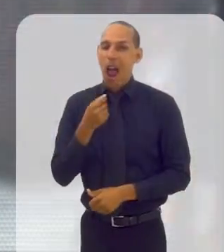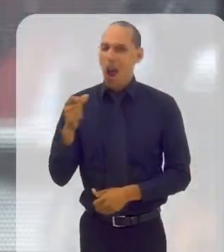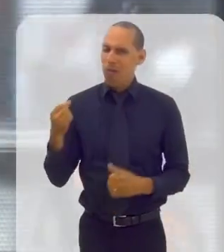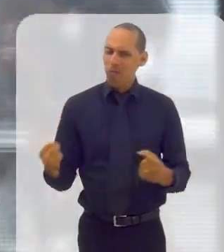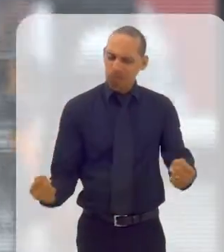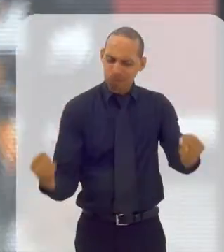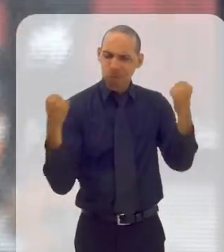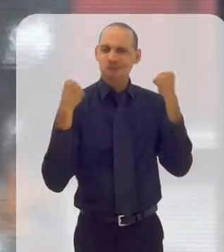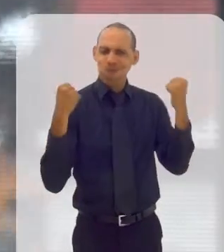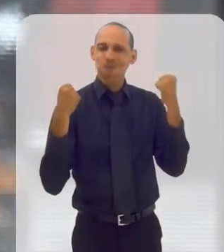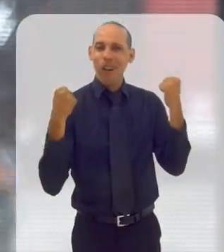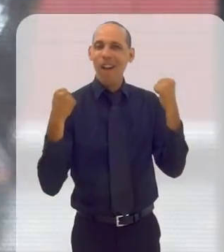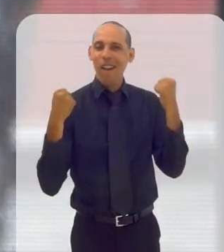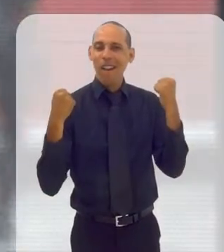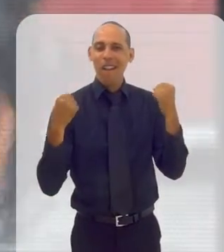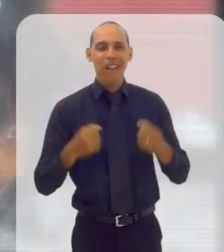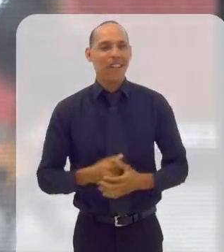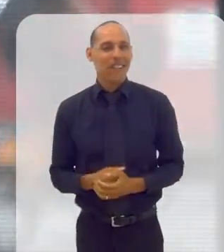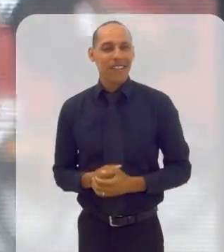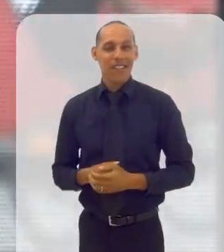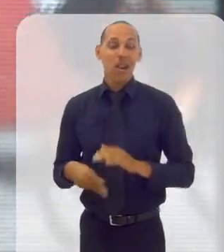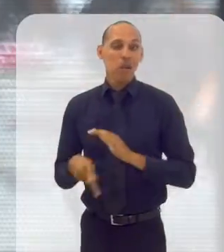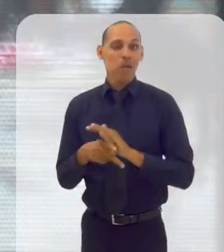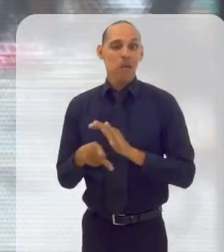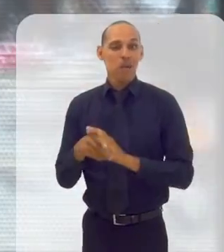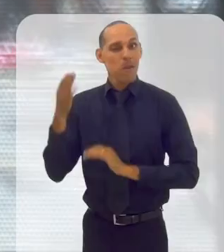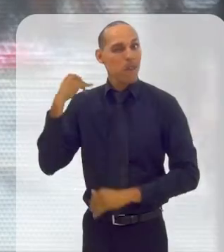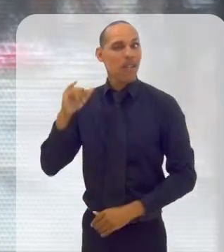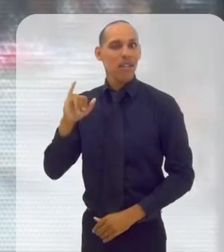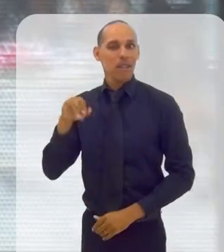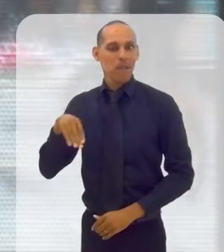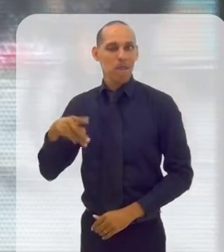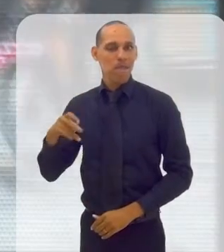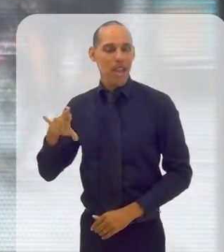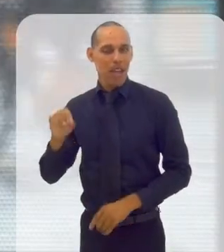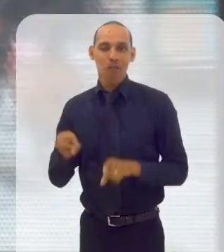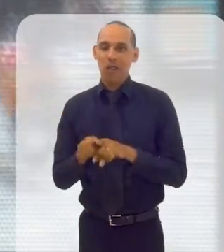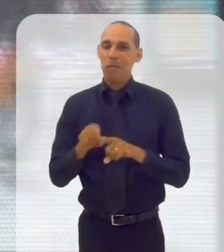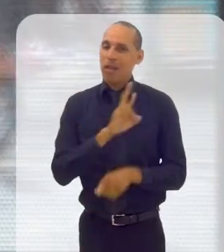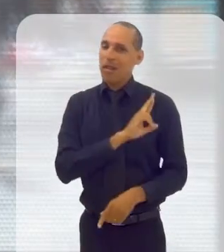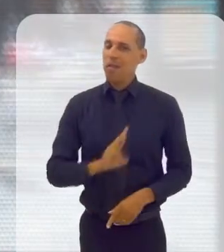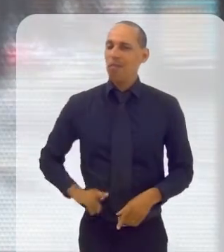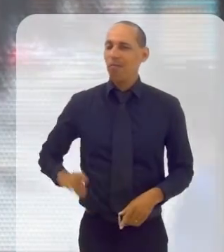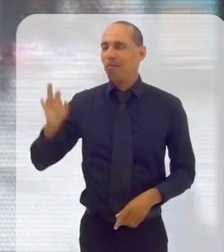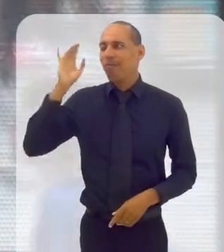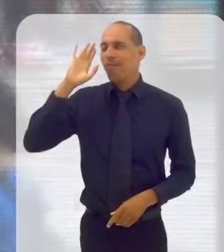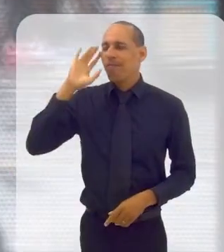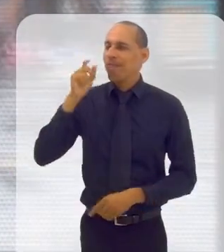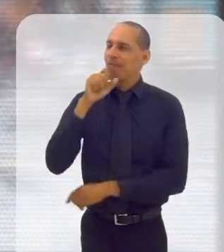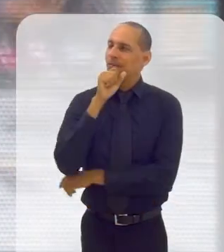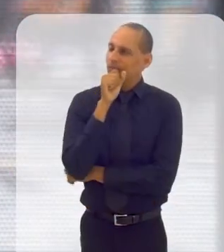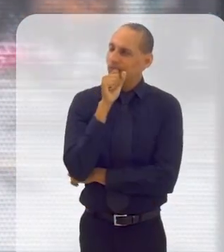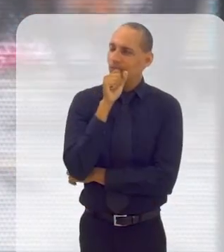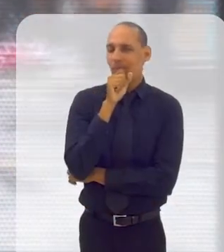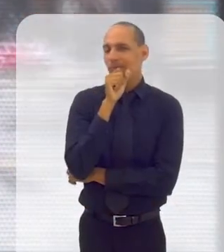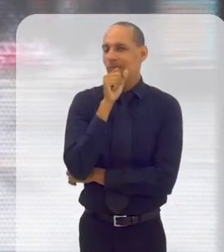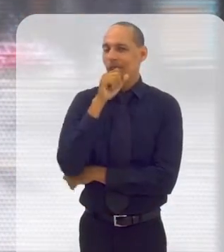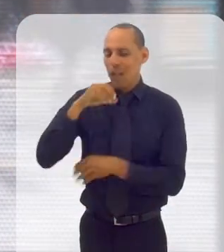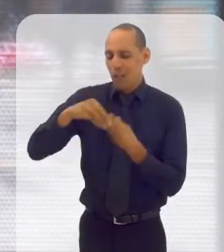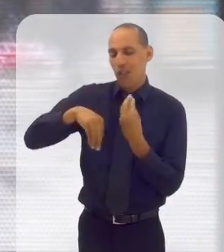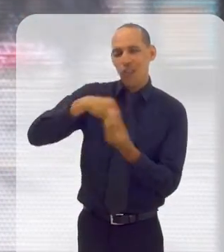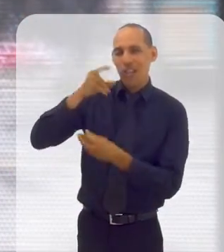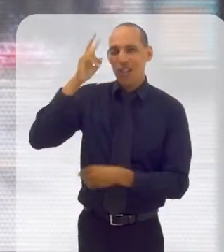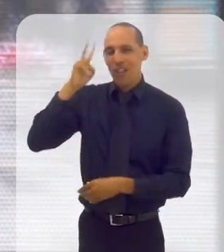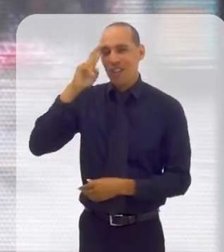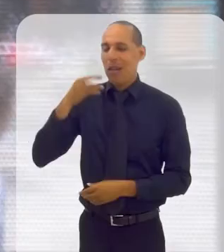estátua de um homem tão poderoso para a figura, né, para o poder imperial, para o poder republicano, nos ajuda a pensar como que esse